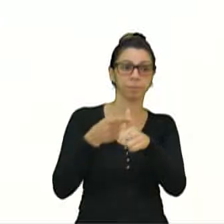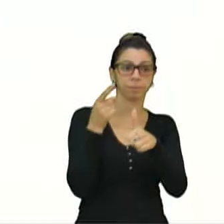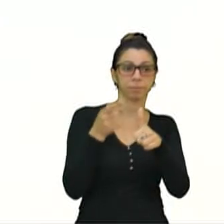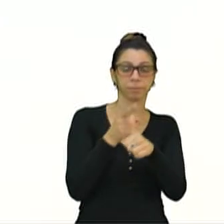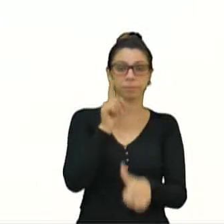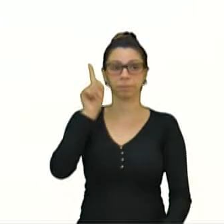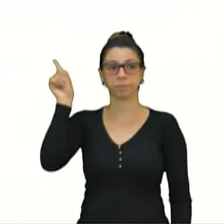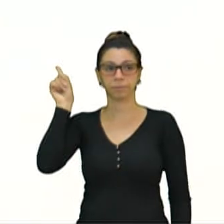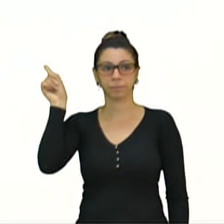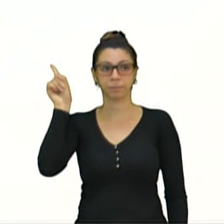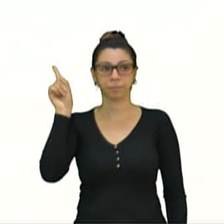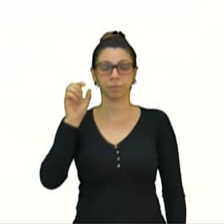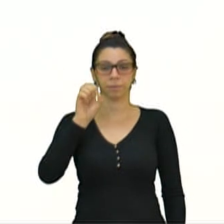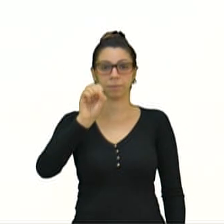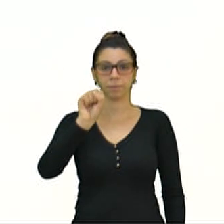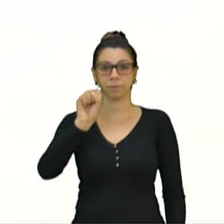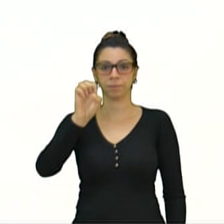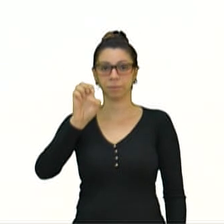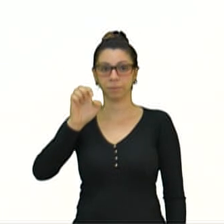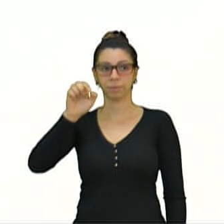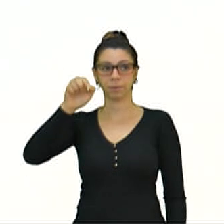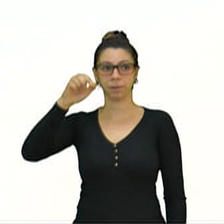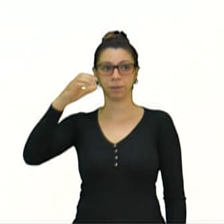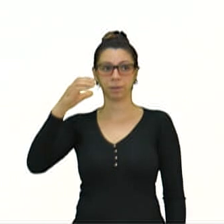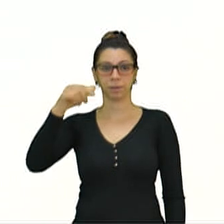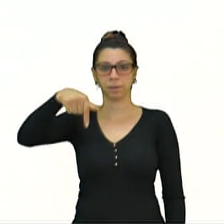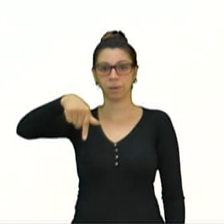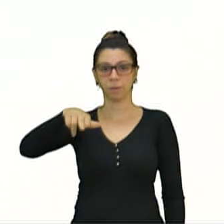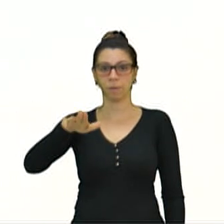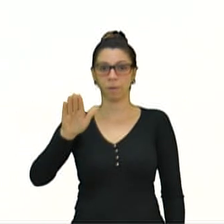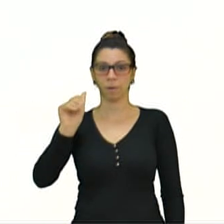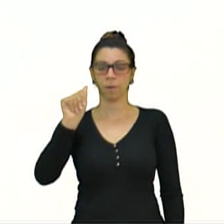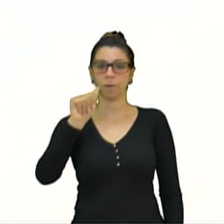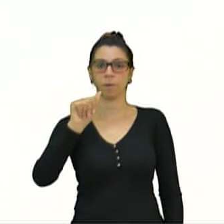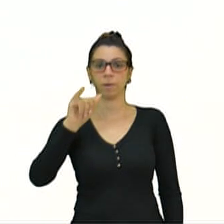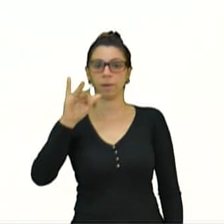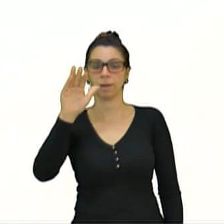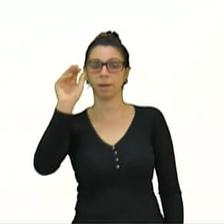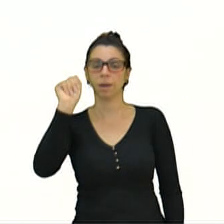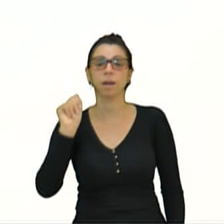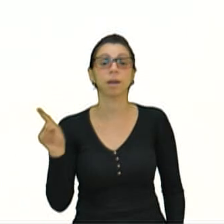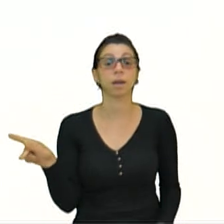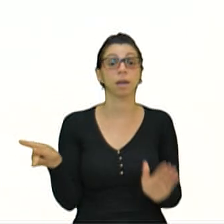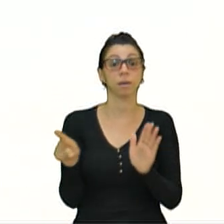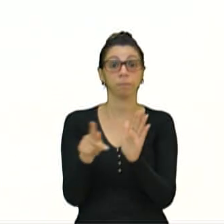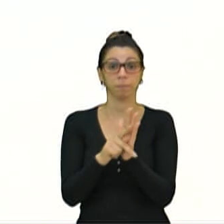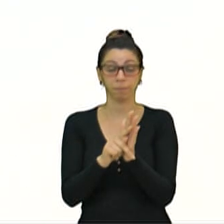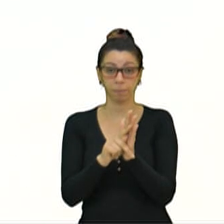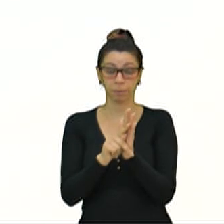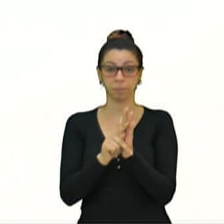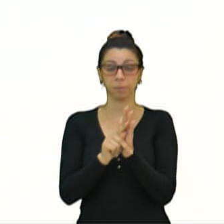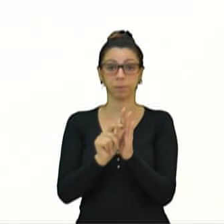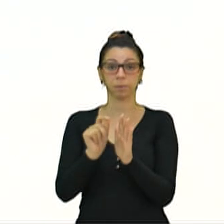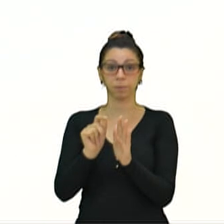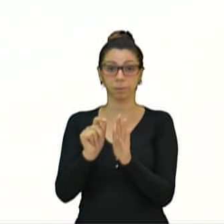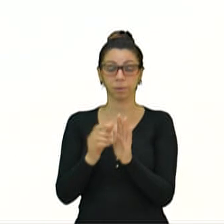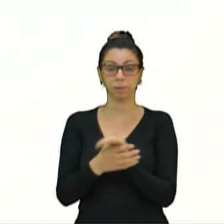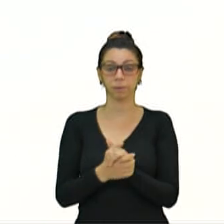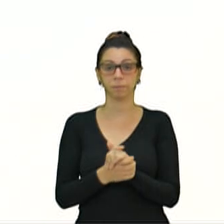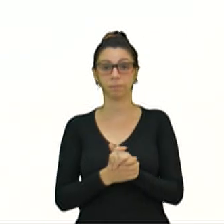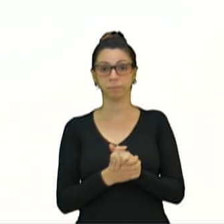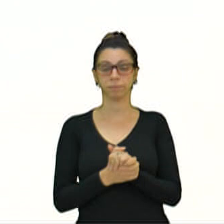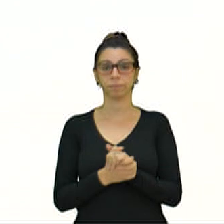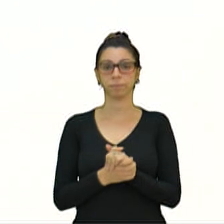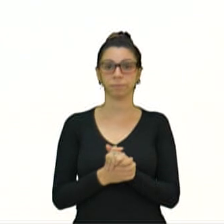vocês é a sequoia. Ela é uma gimnosperma nativa da América do Norte. E se vocês observarem aqui no GIF, ela